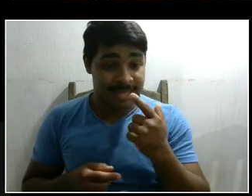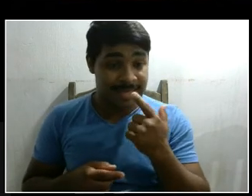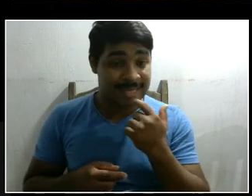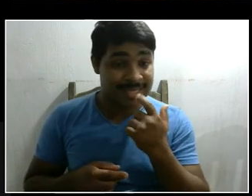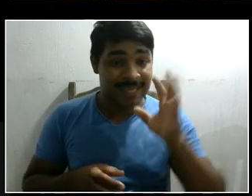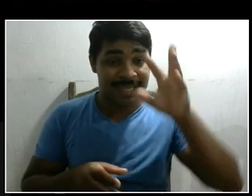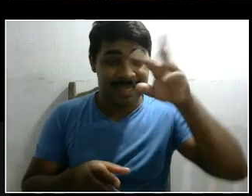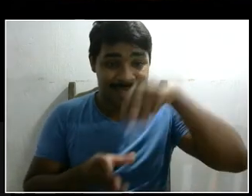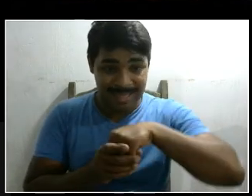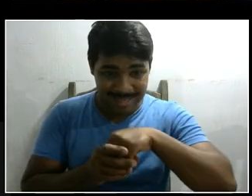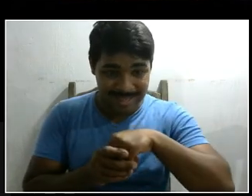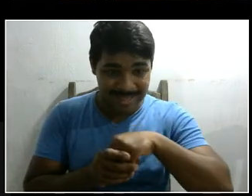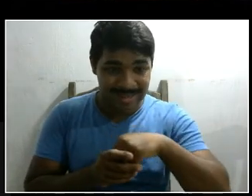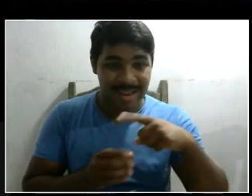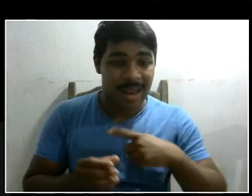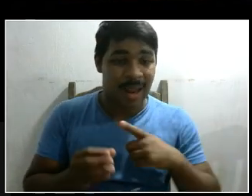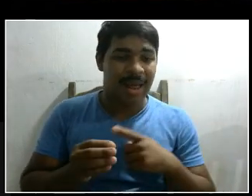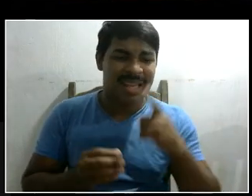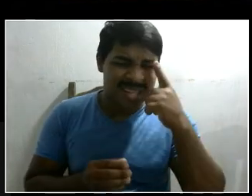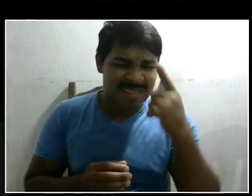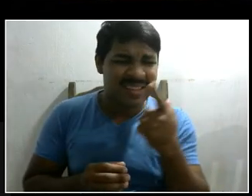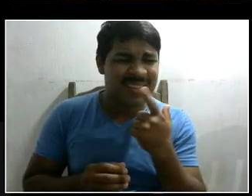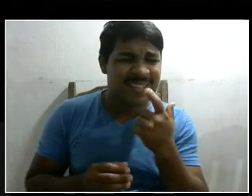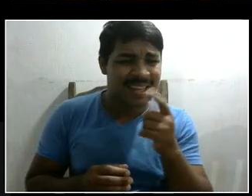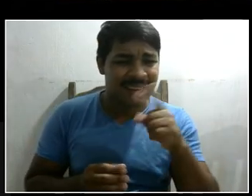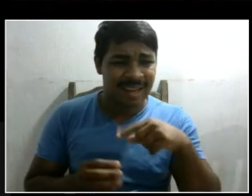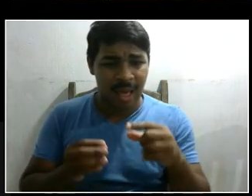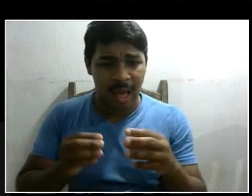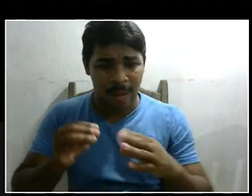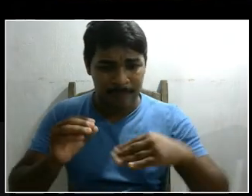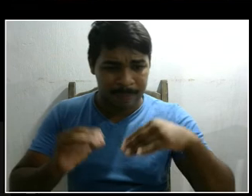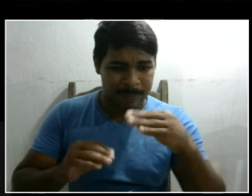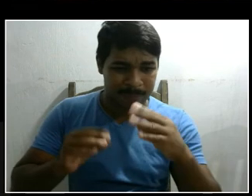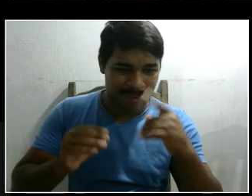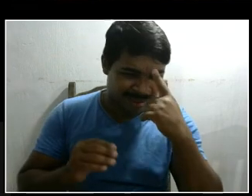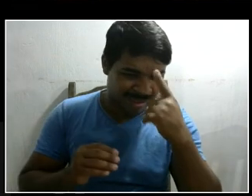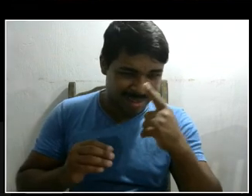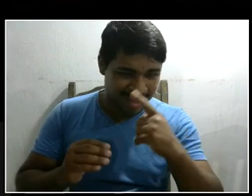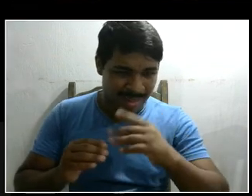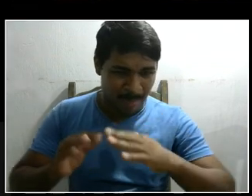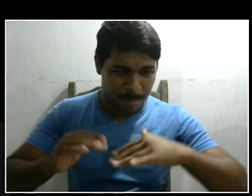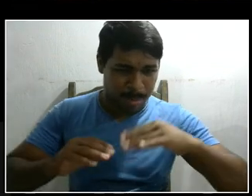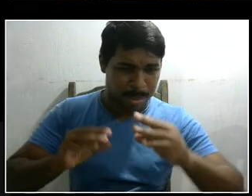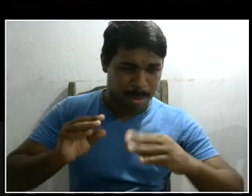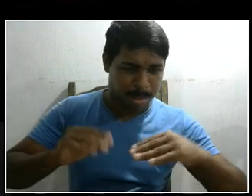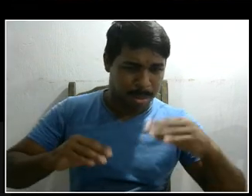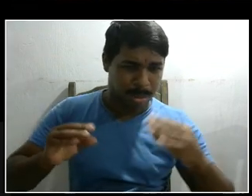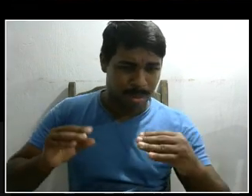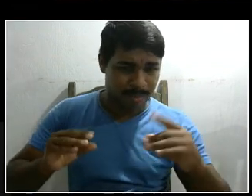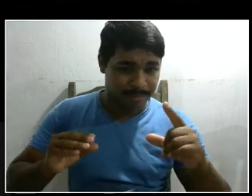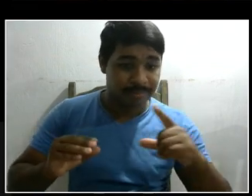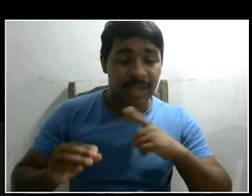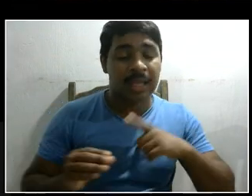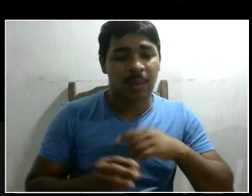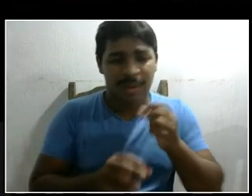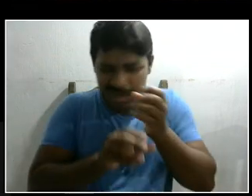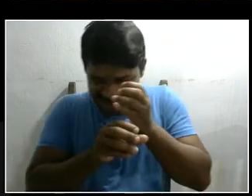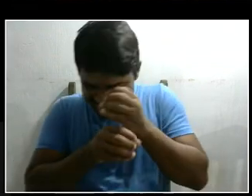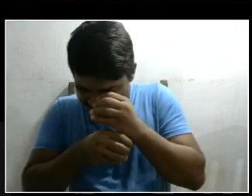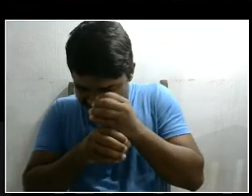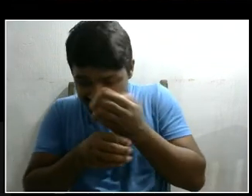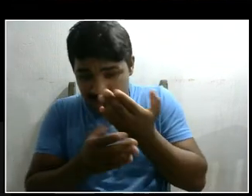assim, mas o sangue não é todo líquido? Se a gente colocar uma gota de sangue ao microscópio, a gente vai observar que existe a parte líquida e existe